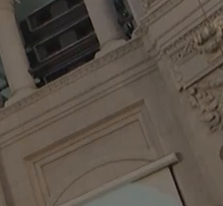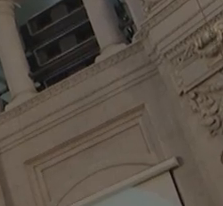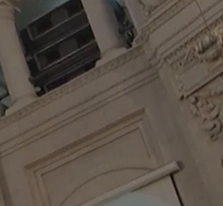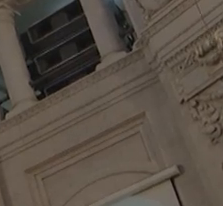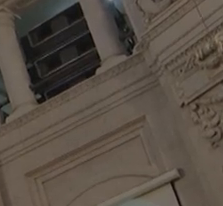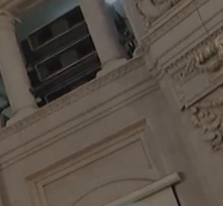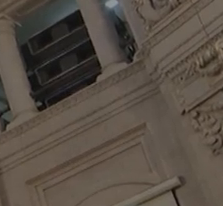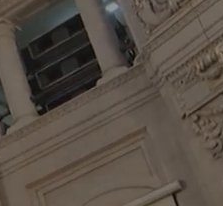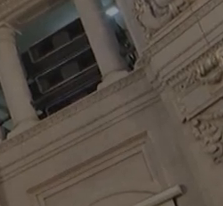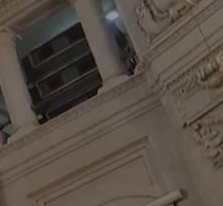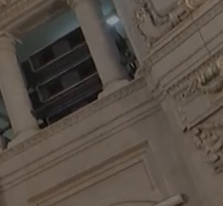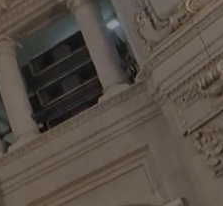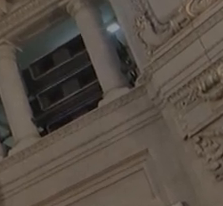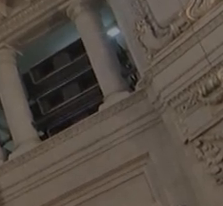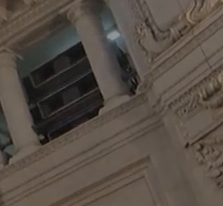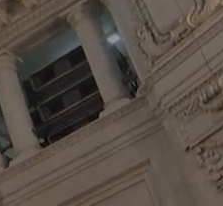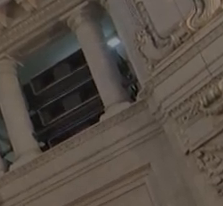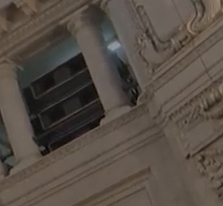aí